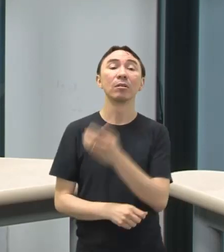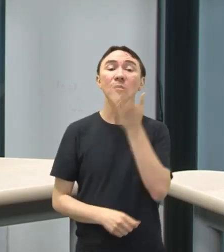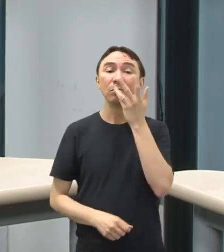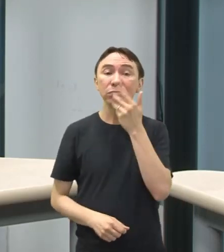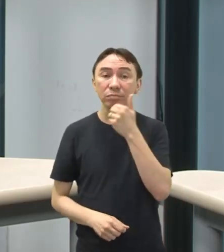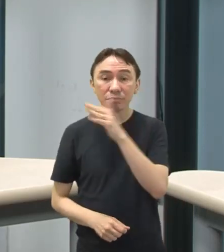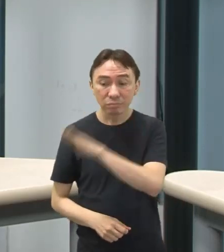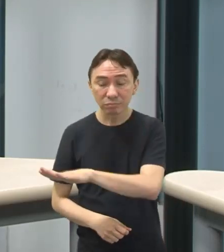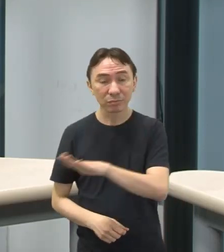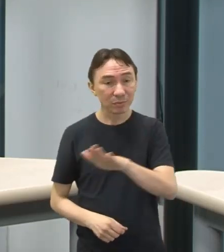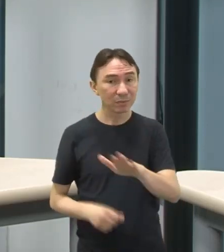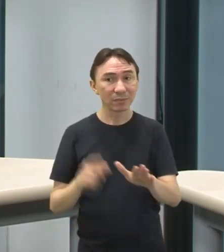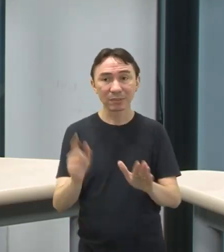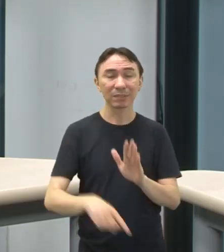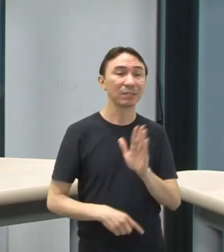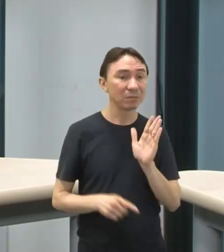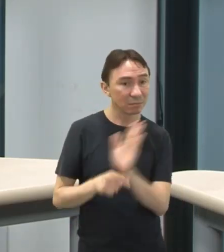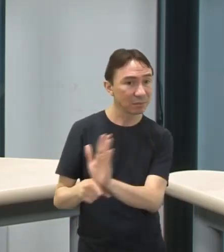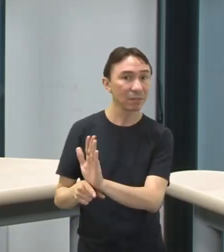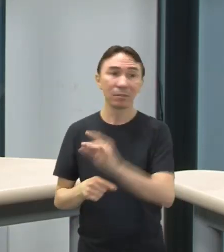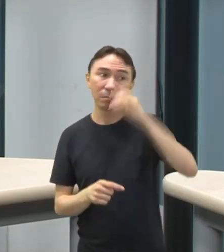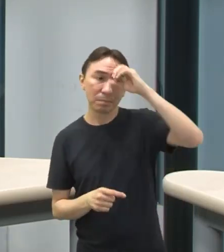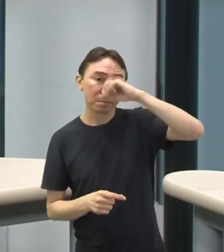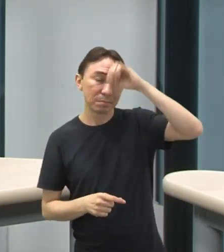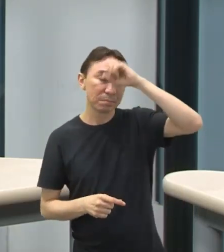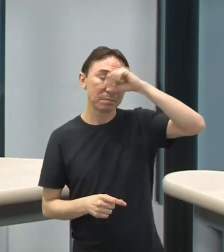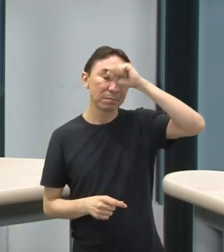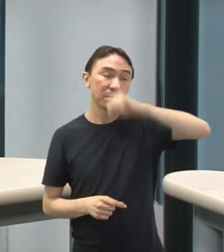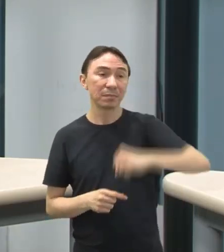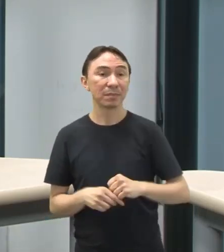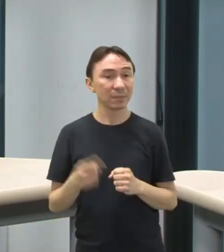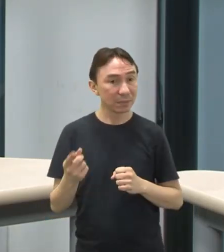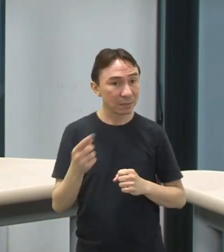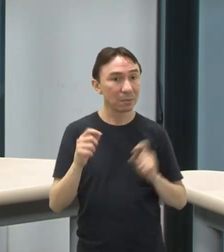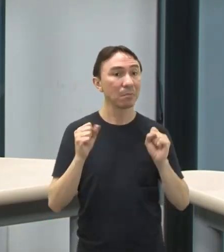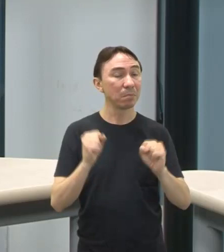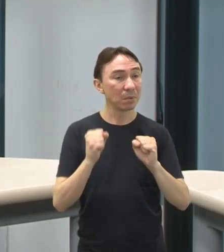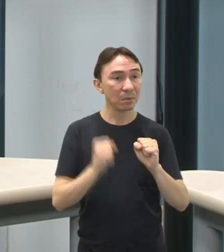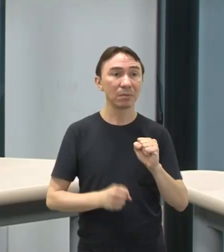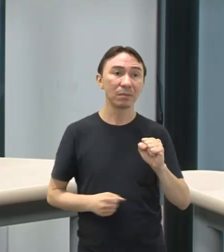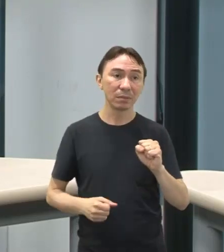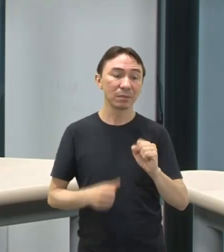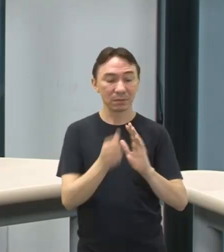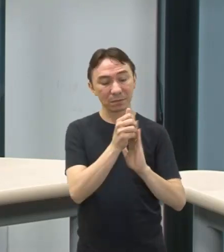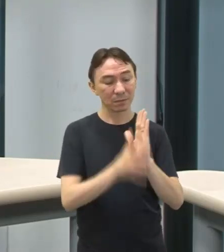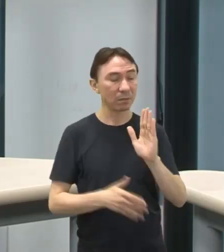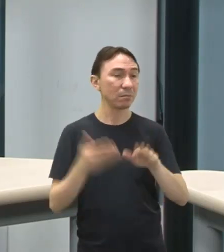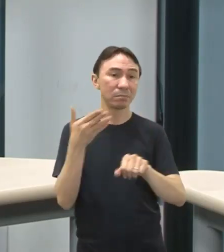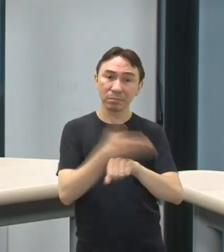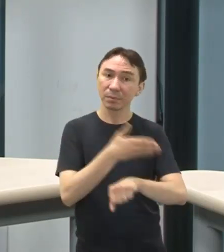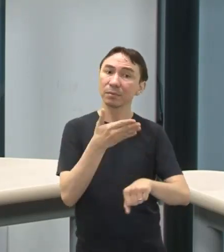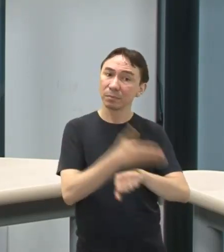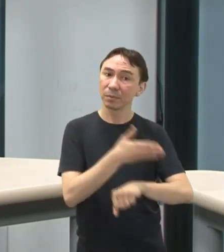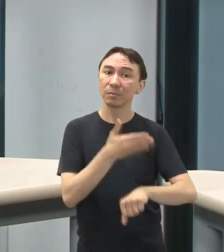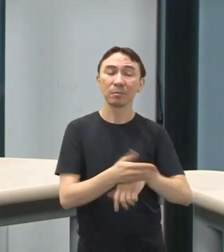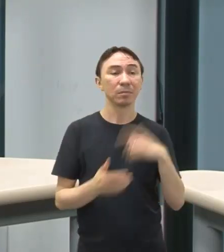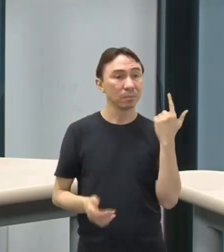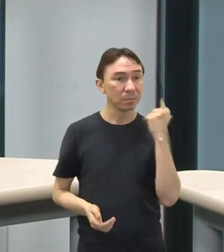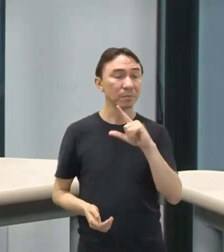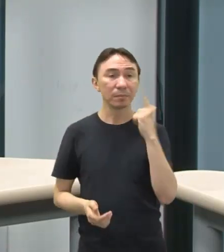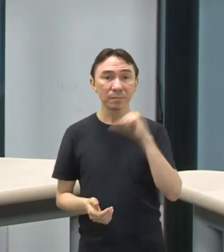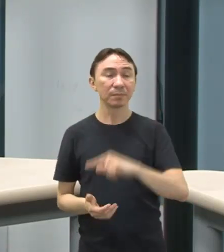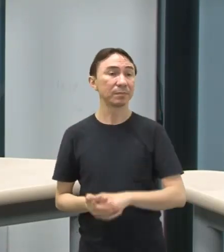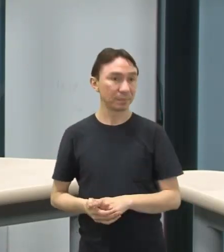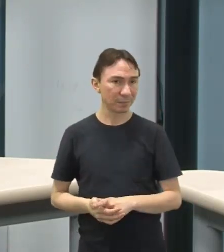grande por potencialidade de exploração e participação nas atividades a serem desenvolvidas no dia